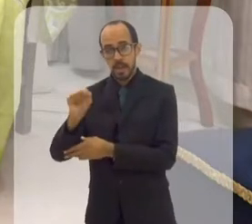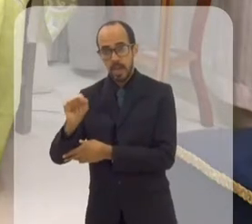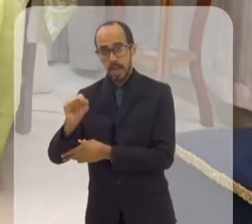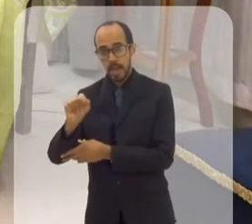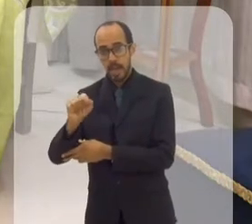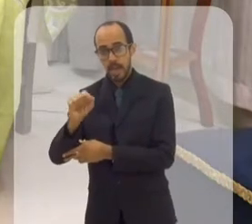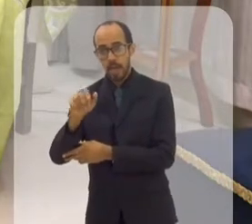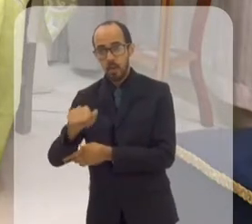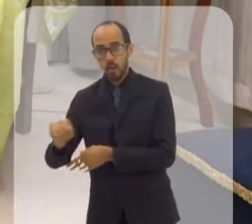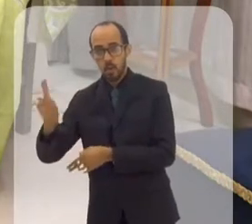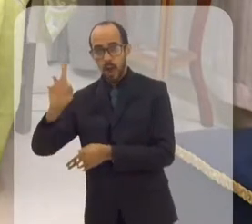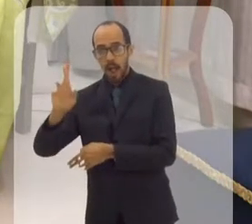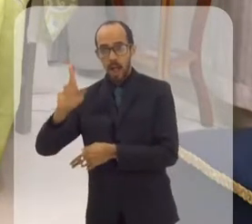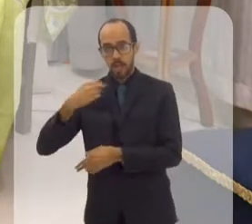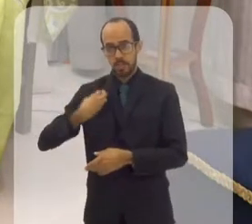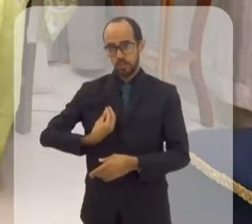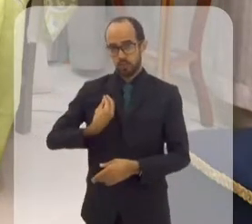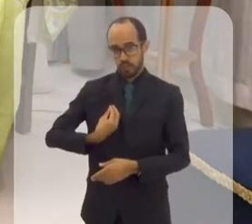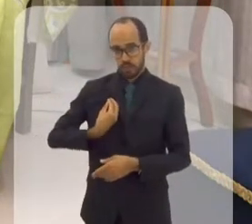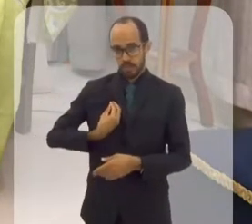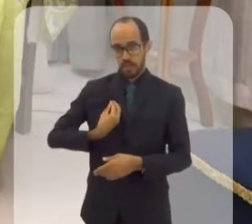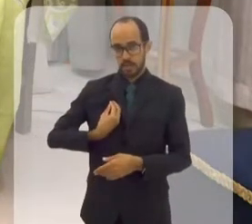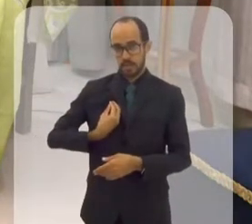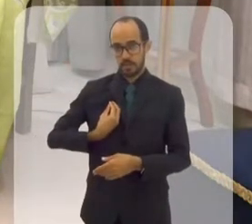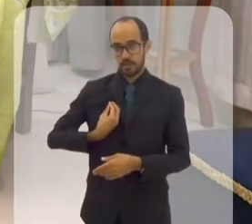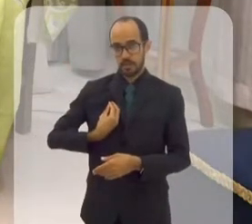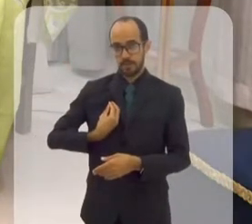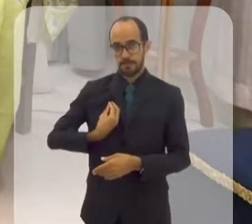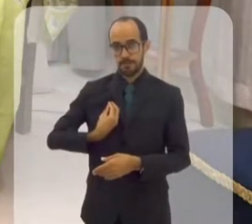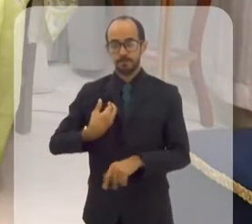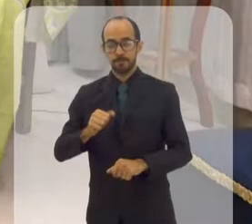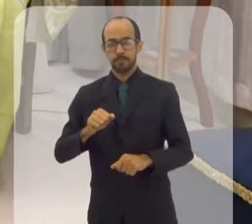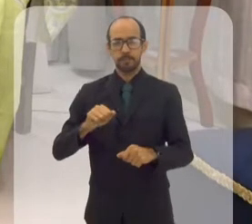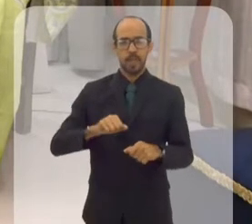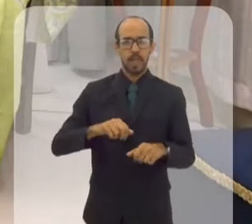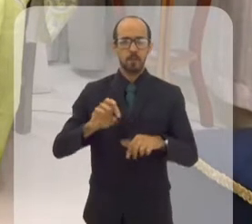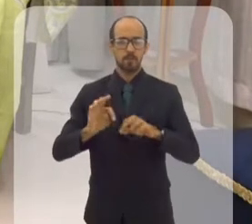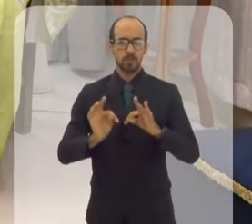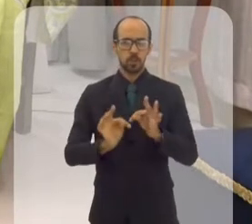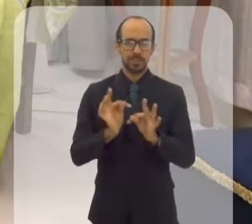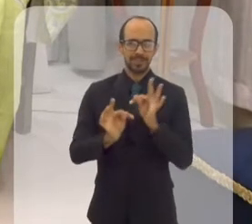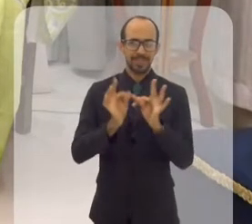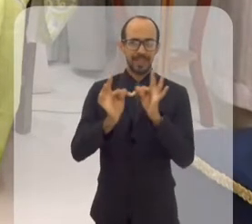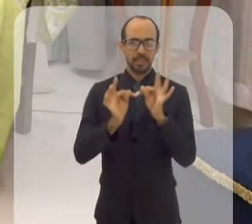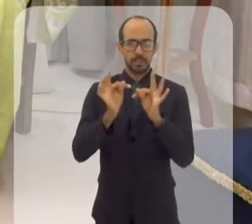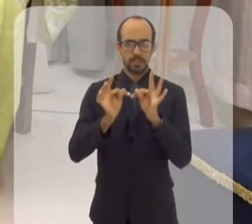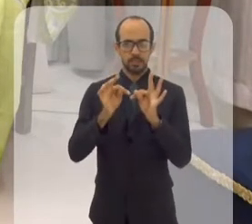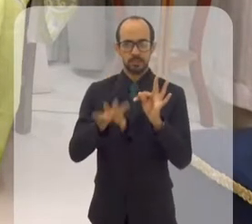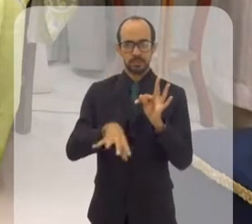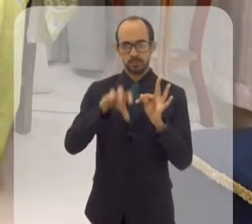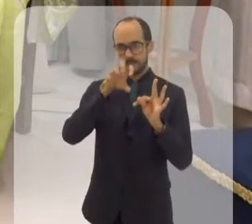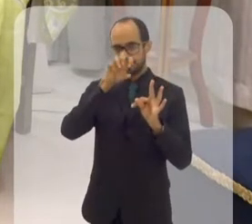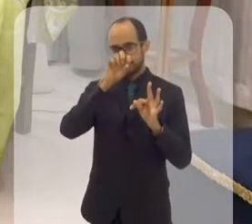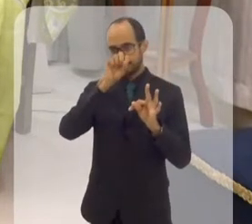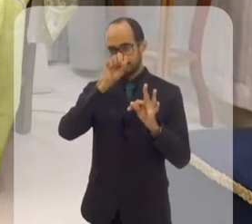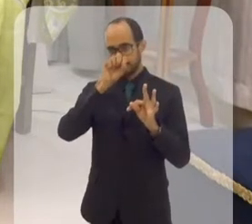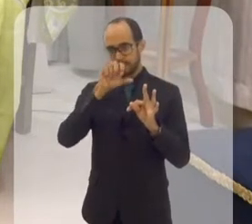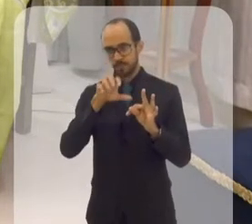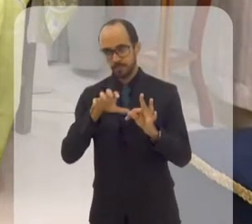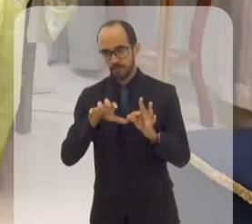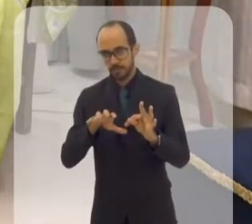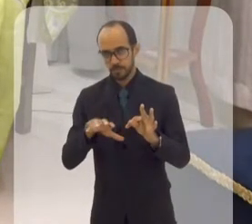vital. Pranayama, a gente fazendo algumas técnicas de respiração,